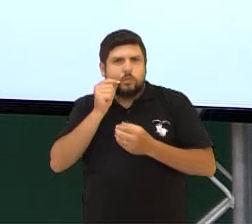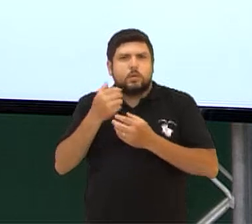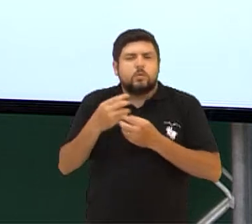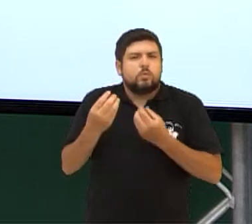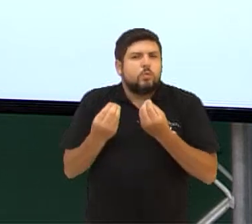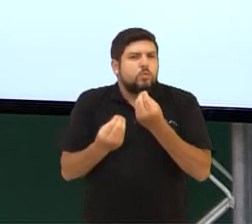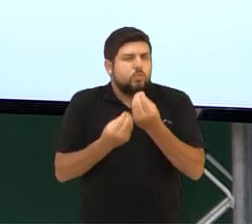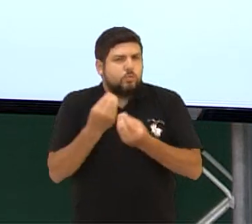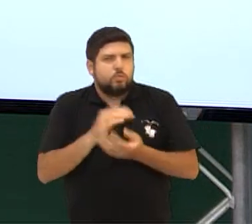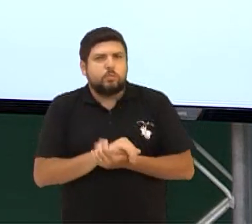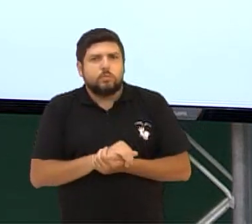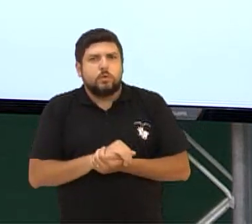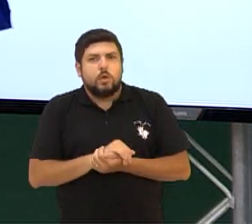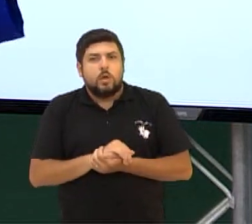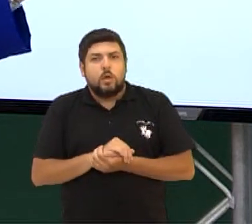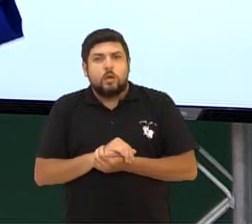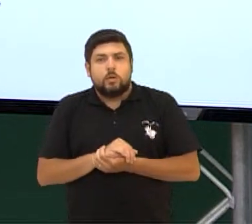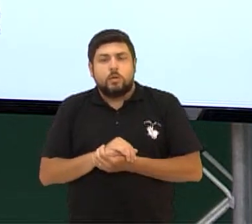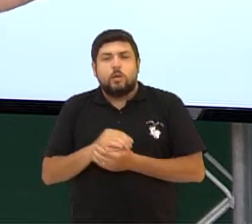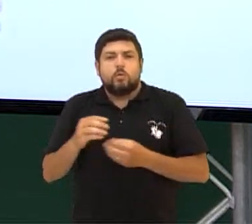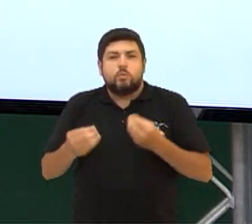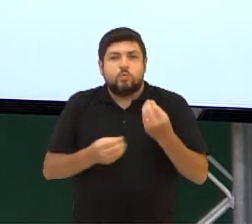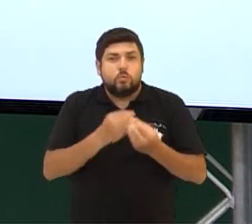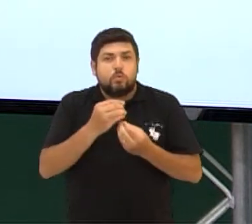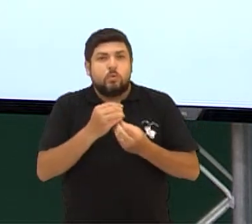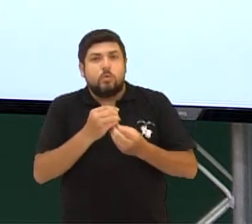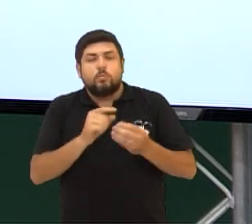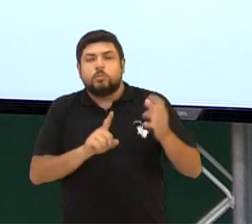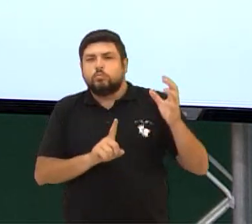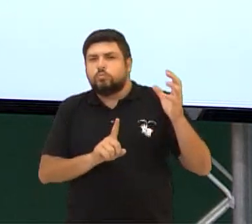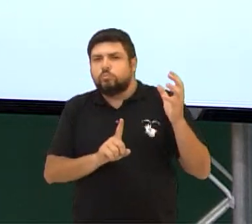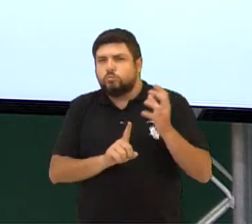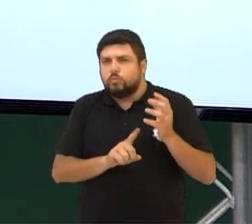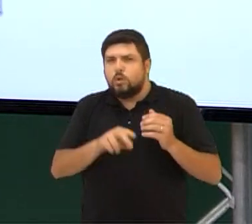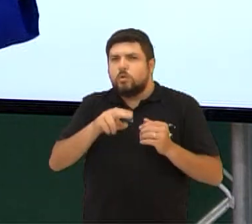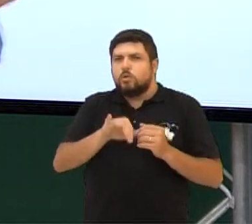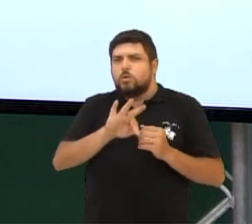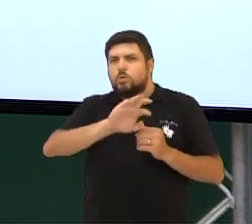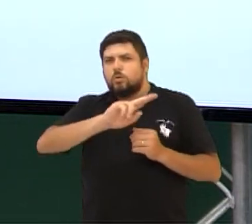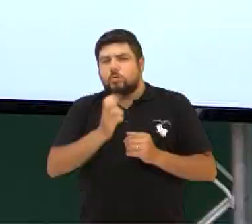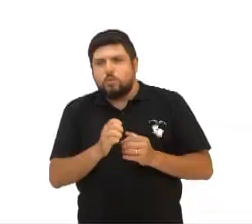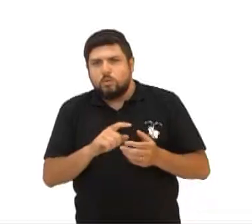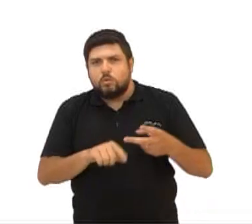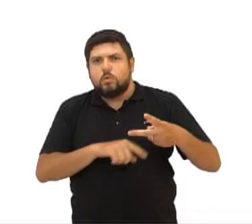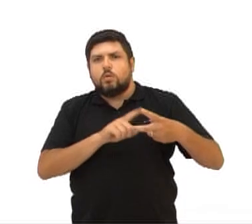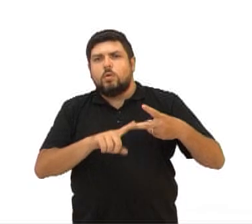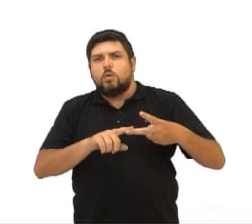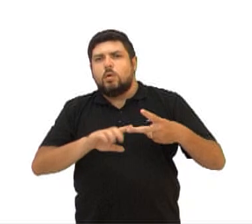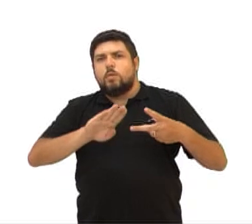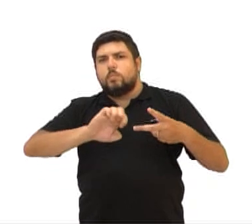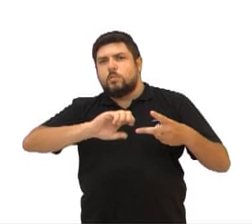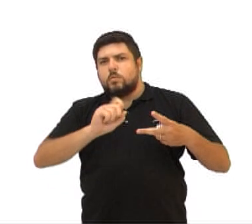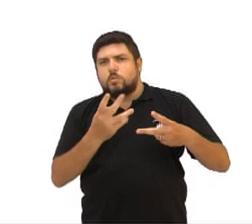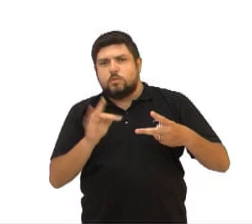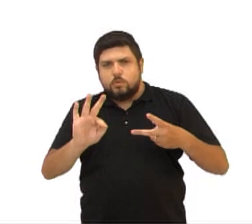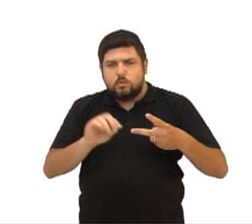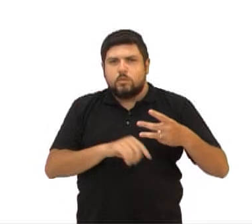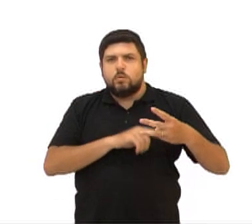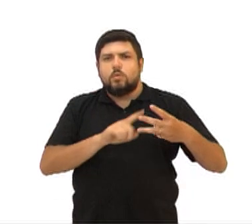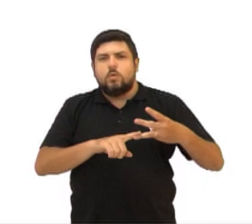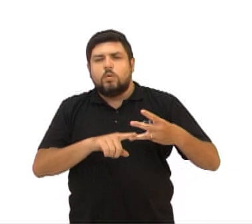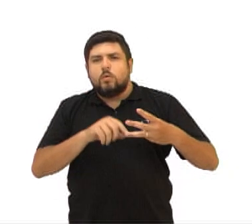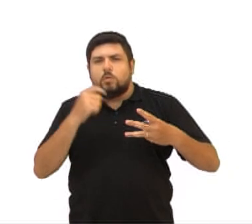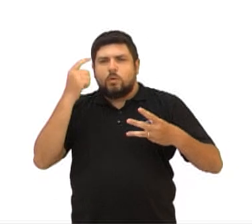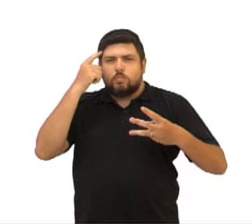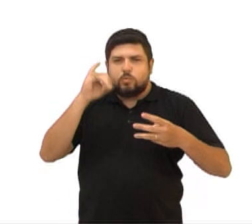influências. Teve a influência de Nietzsche, Bertolt Brecht, do pensamento místico judeu de Gershom Scholem,